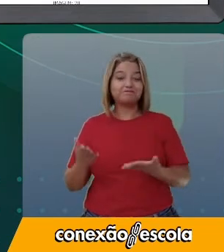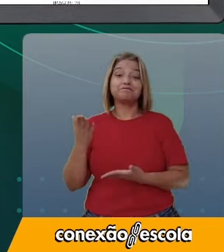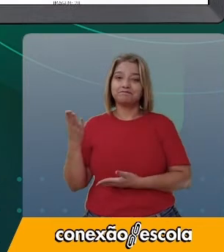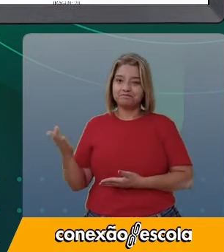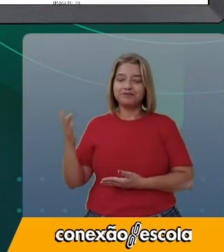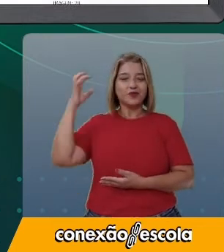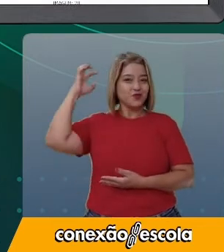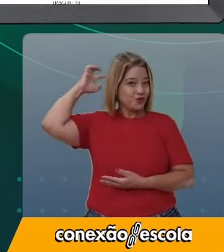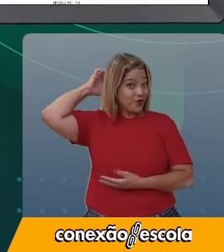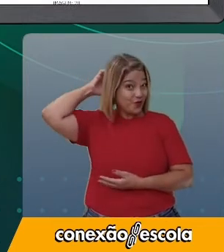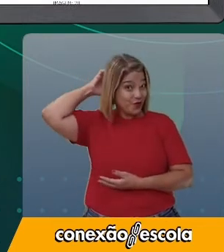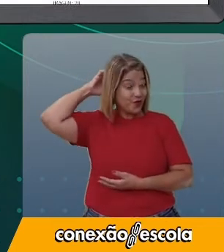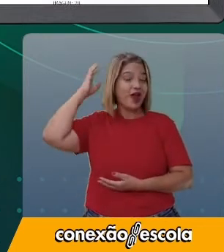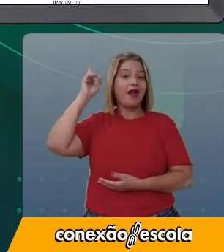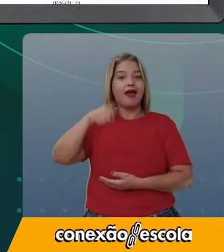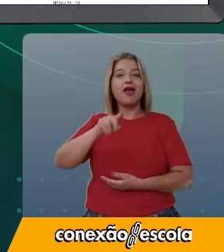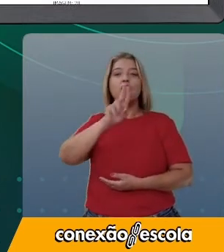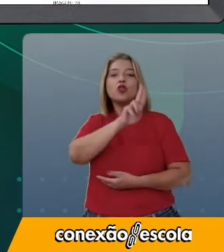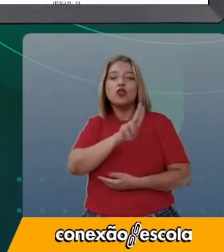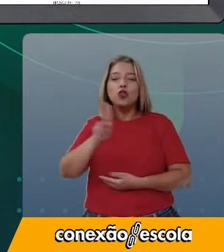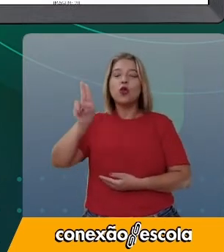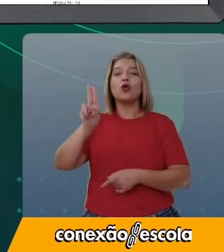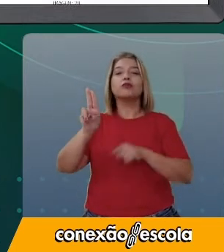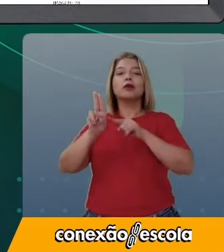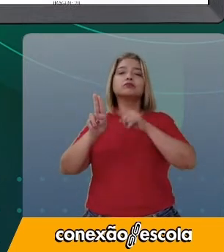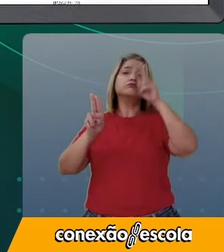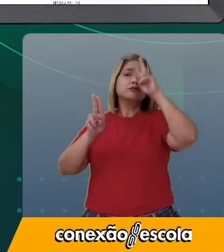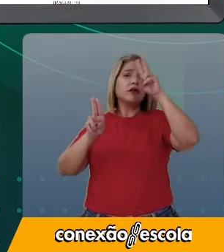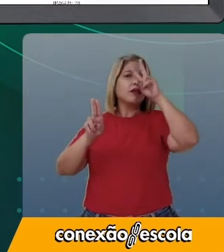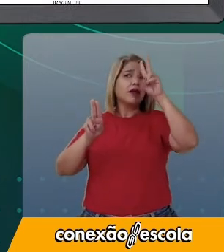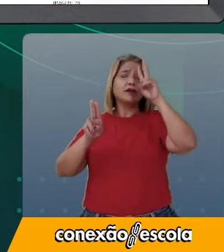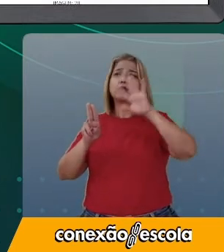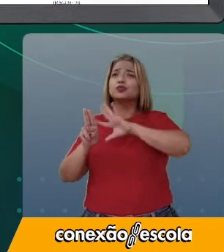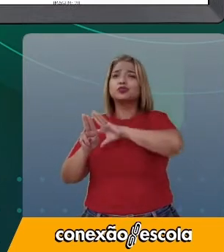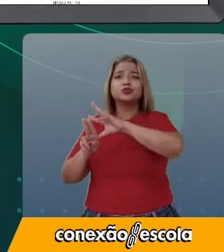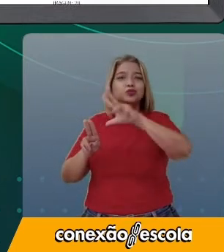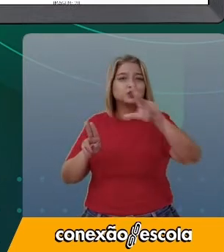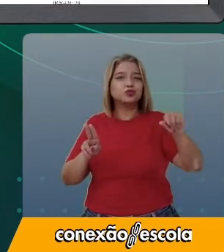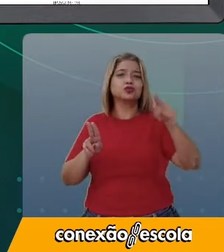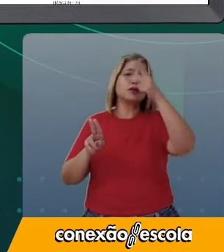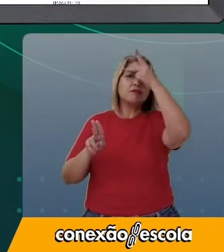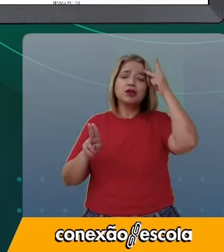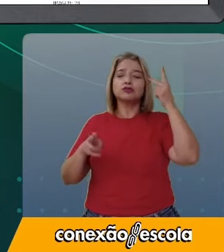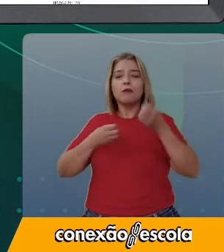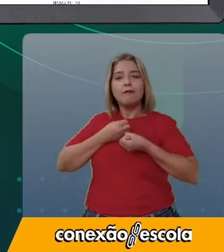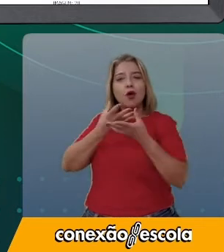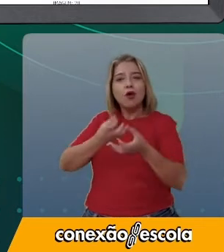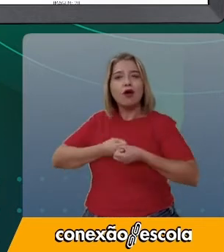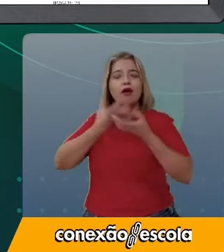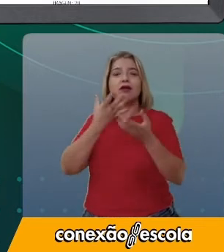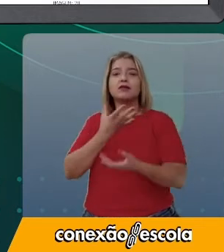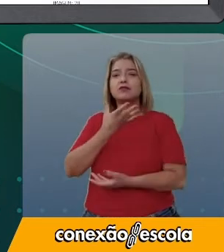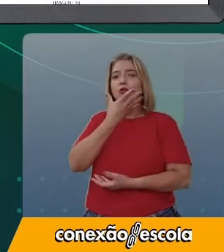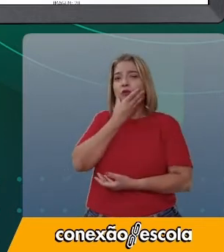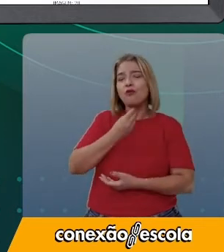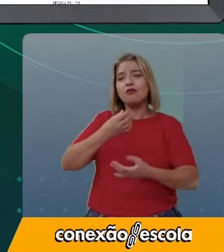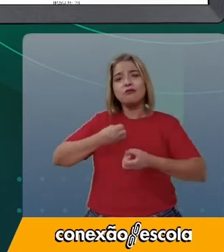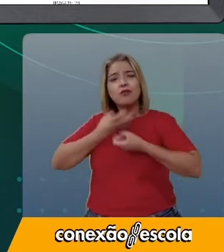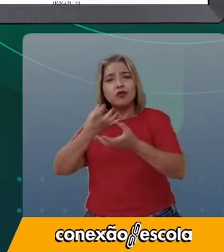Cora Coralina é um nome que é sempre lembrado pelos poetas,